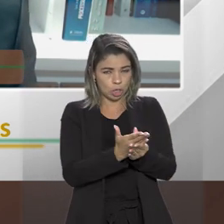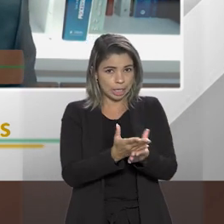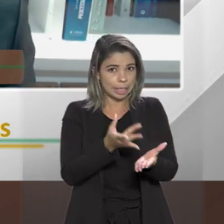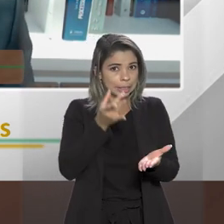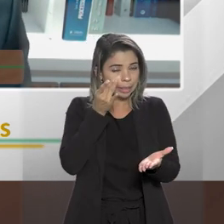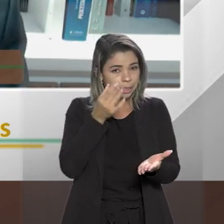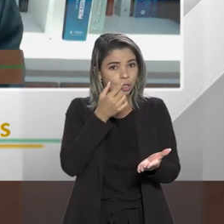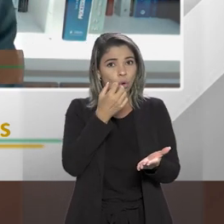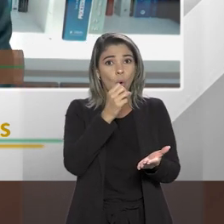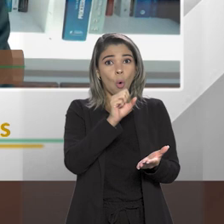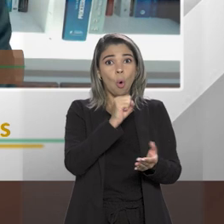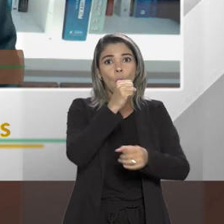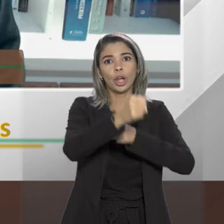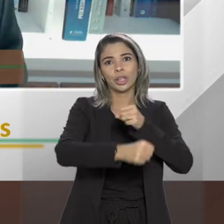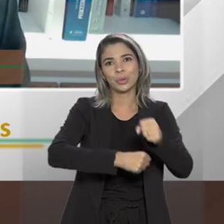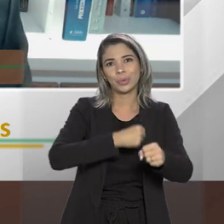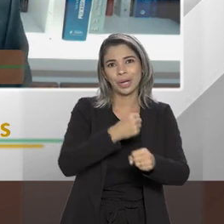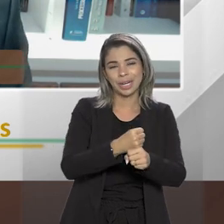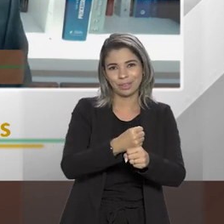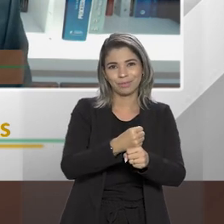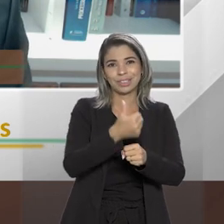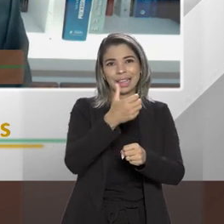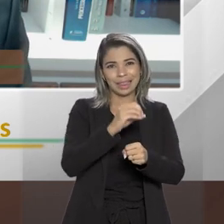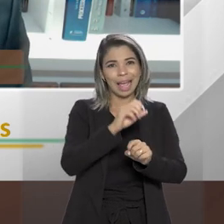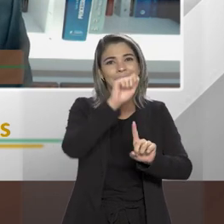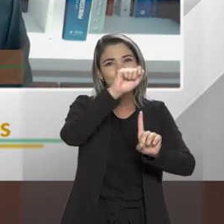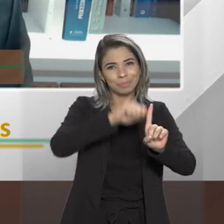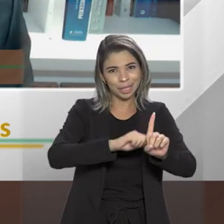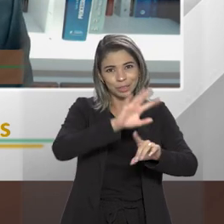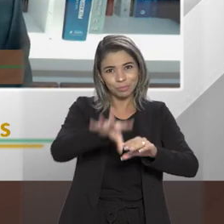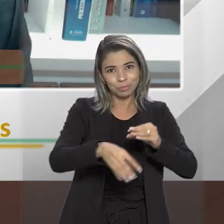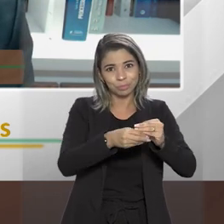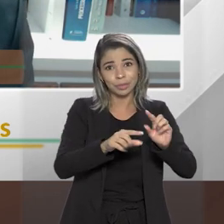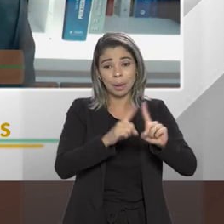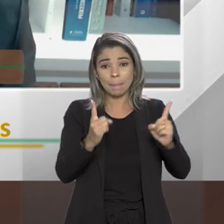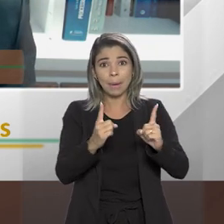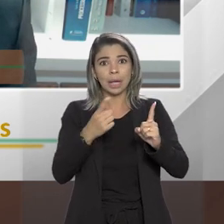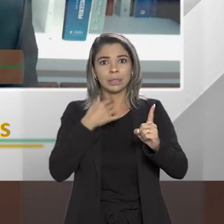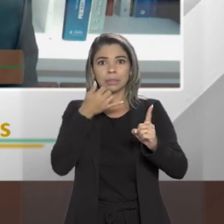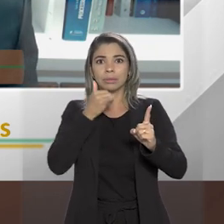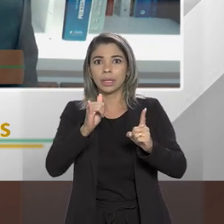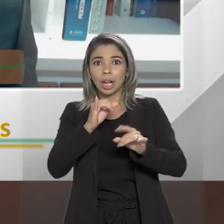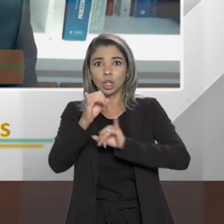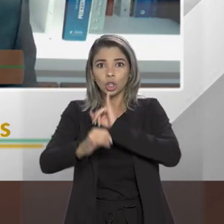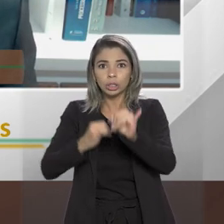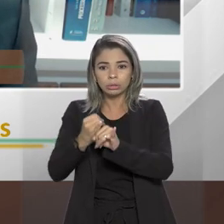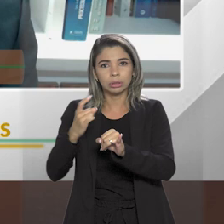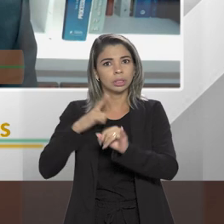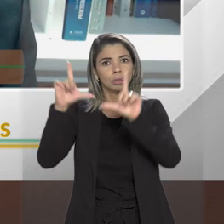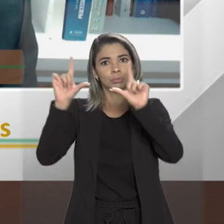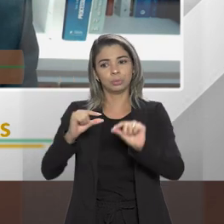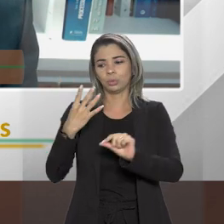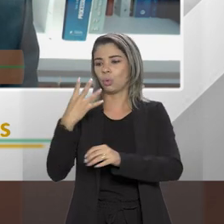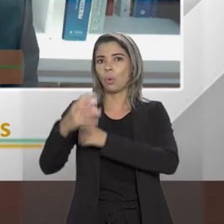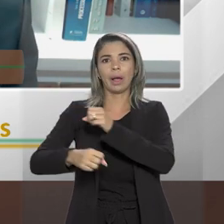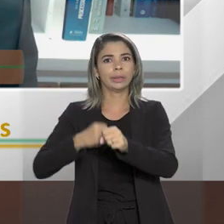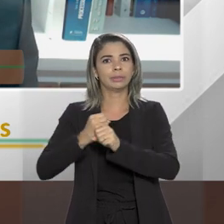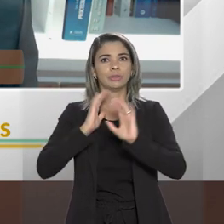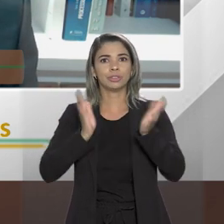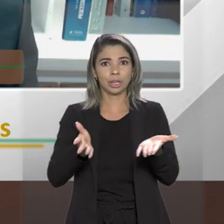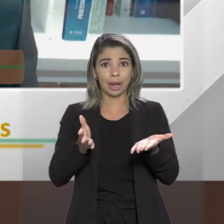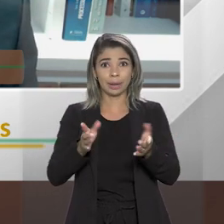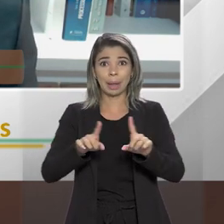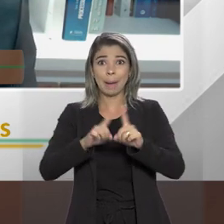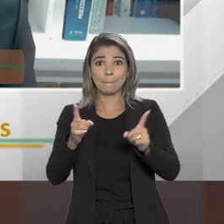10 meses. Mas se a gente for fazer essa mesma análise no processo eletrônico, isso cai para 4 anos e 5 meses. No TJ de